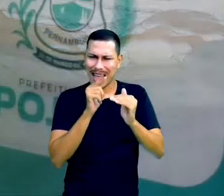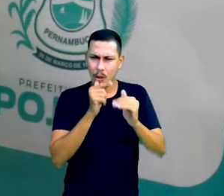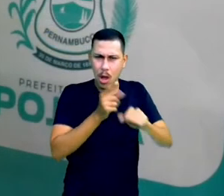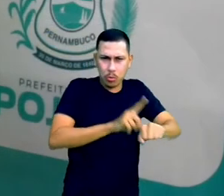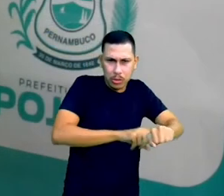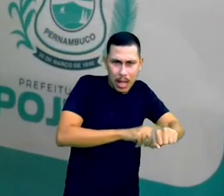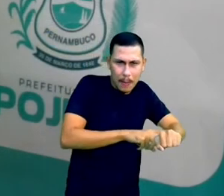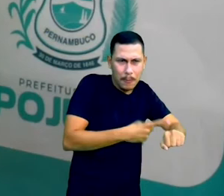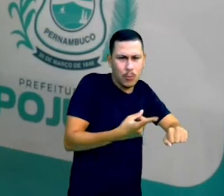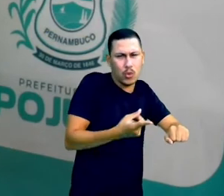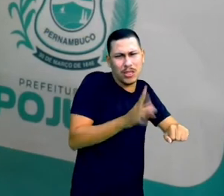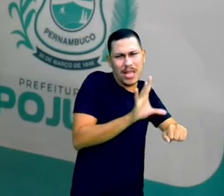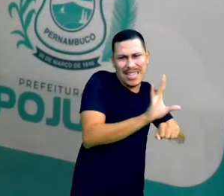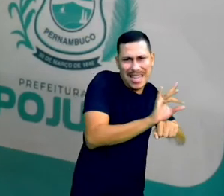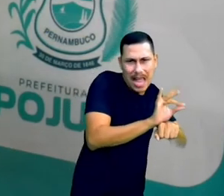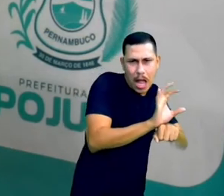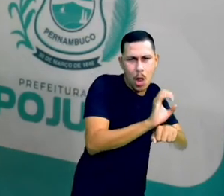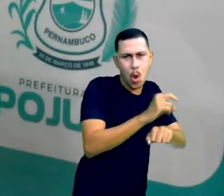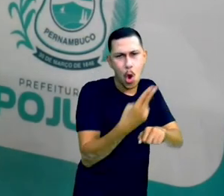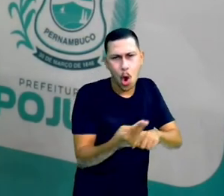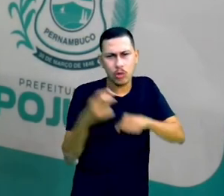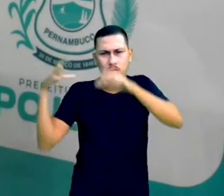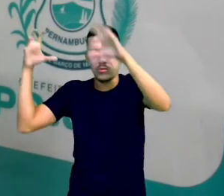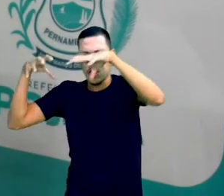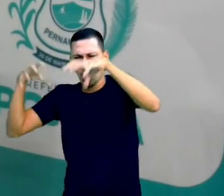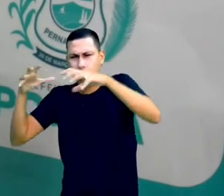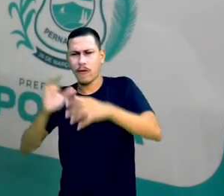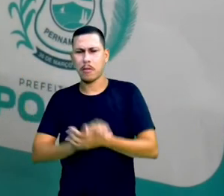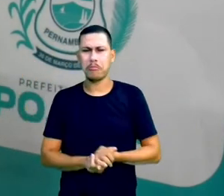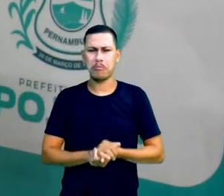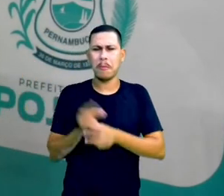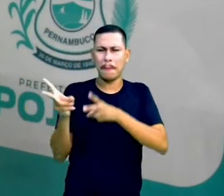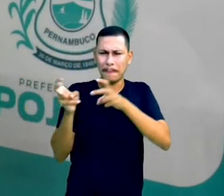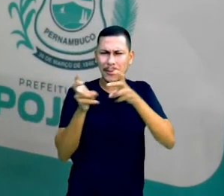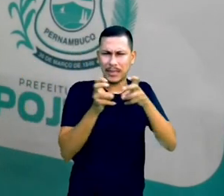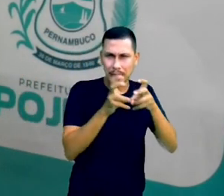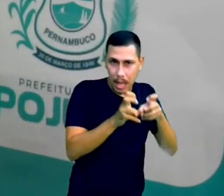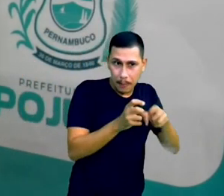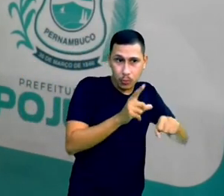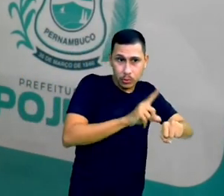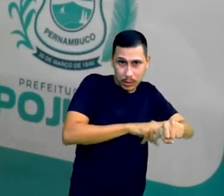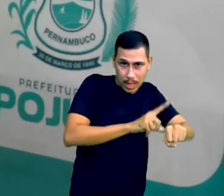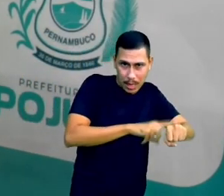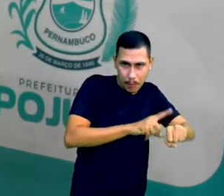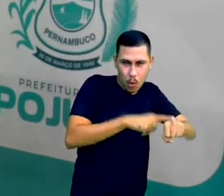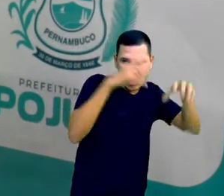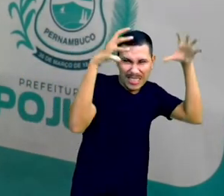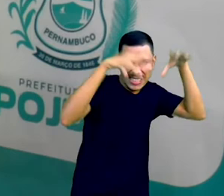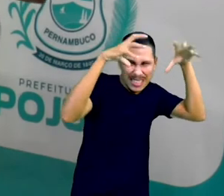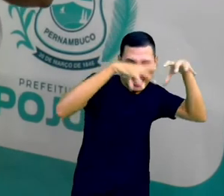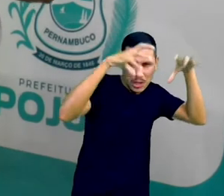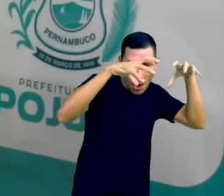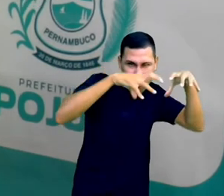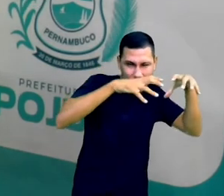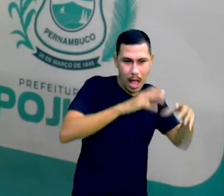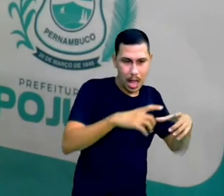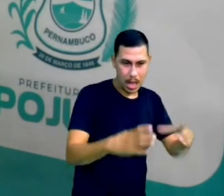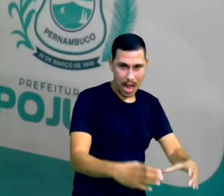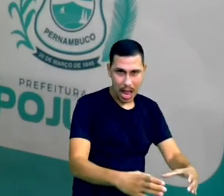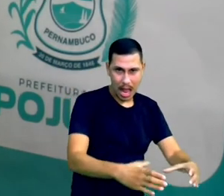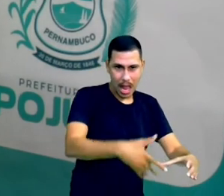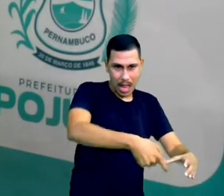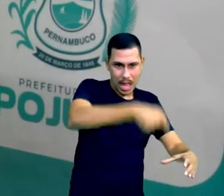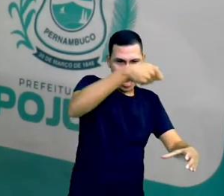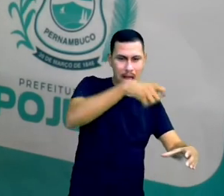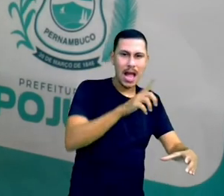de seca e de chuva. Vocês podem observar que, quando o período é de muita chuva, a cacimba, o